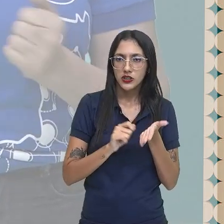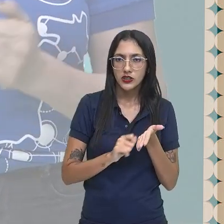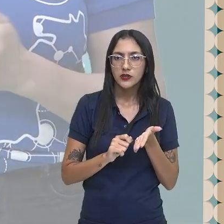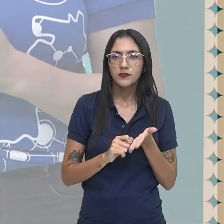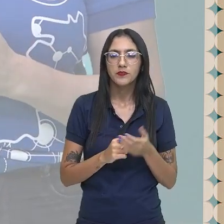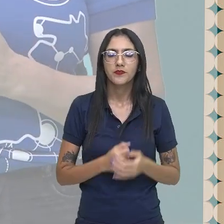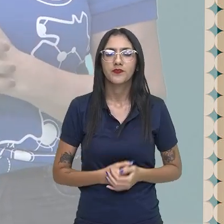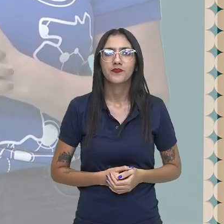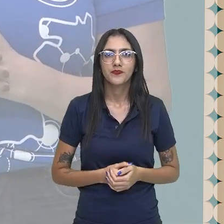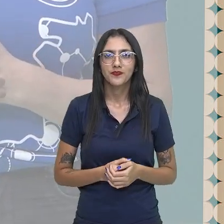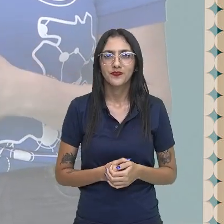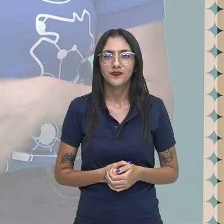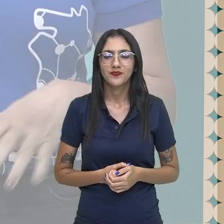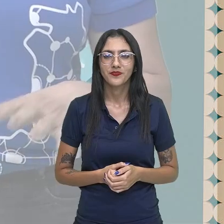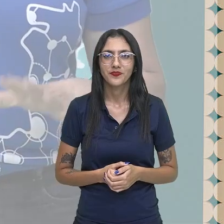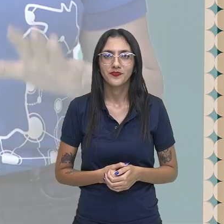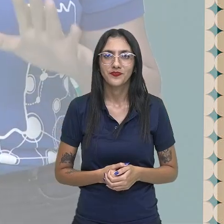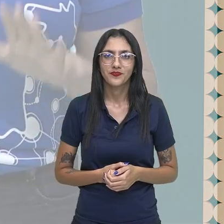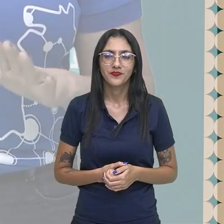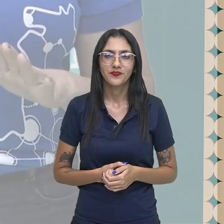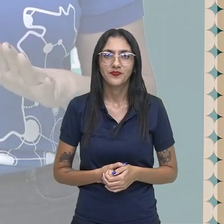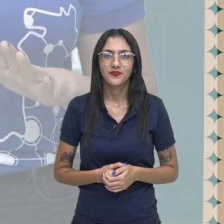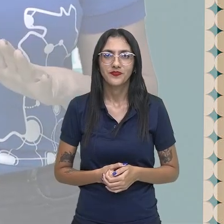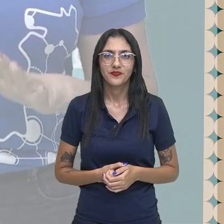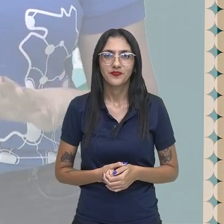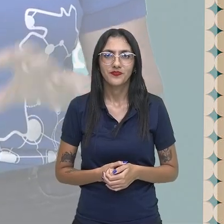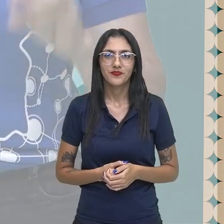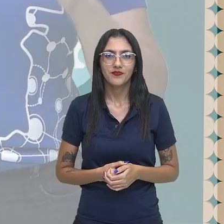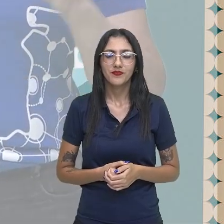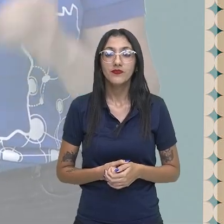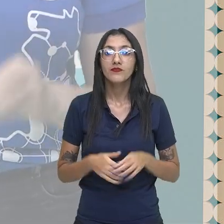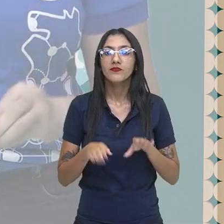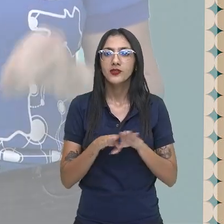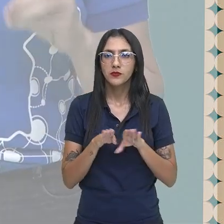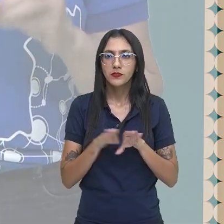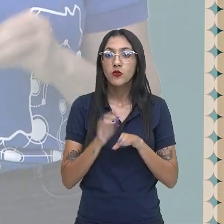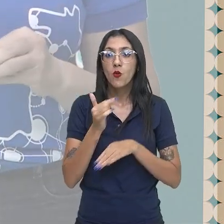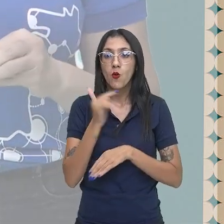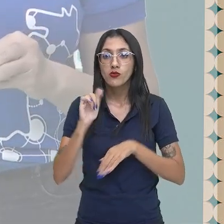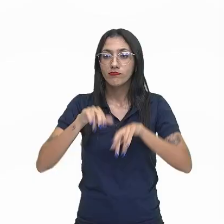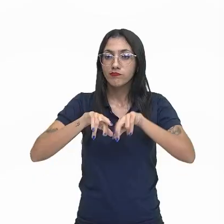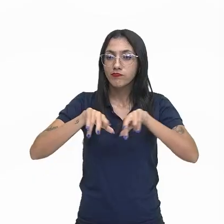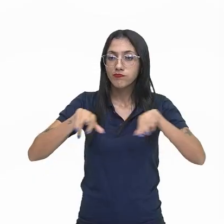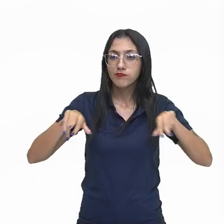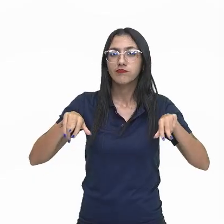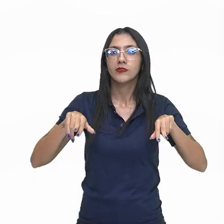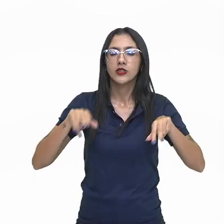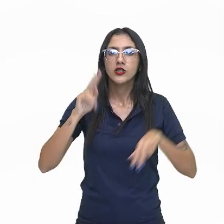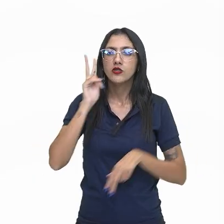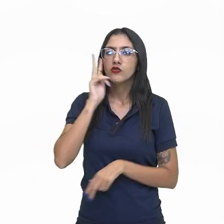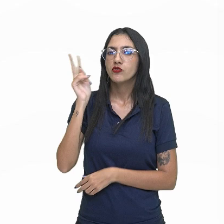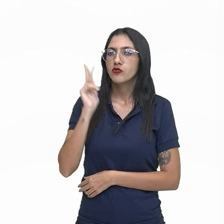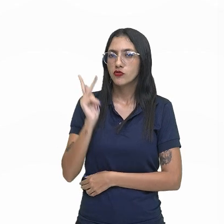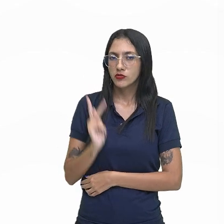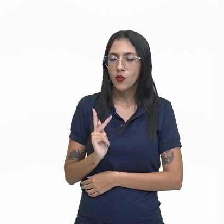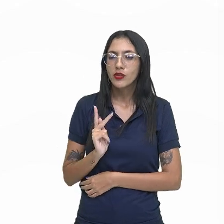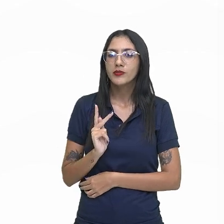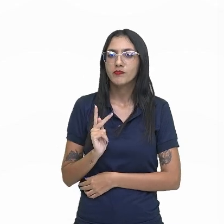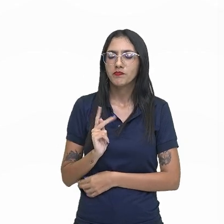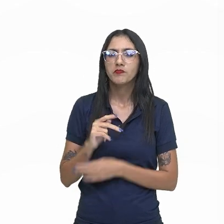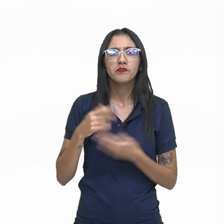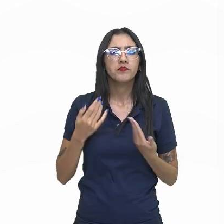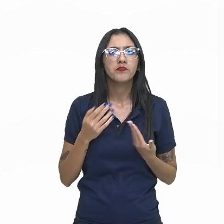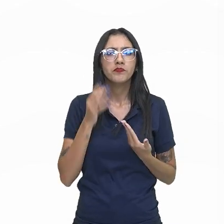mais formal ou informal. Ainda temos a variação histórica. Quando é que